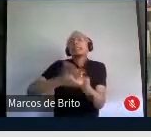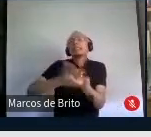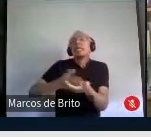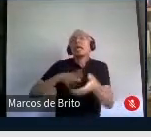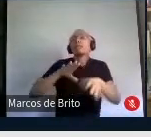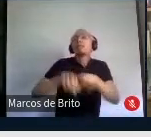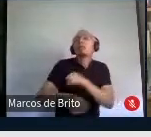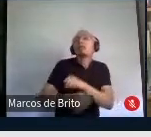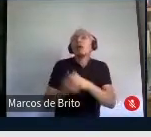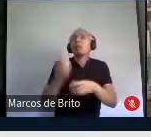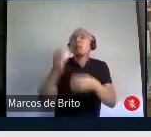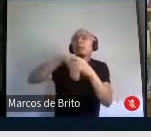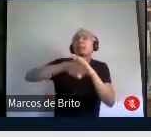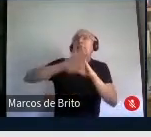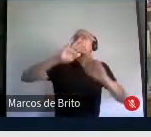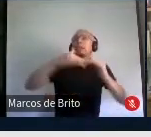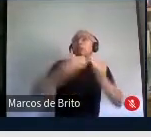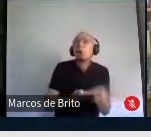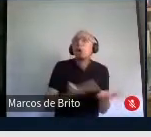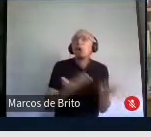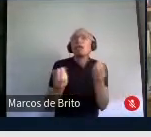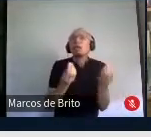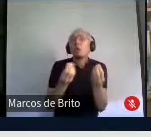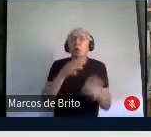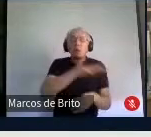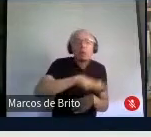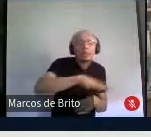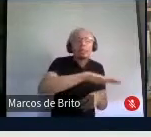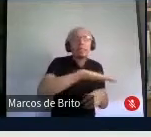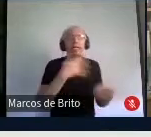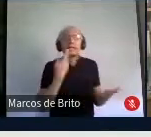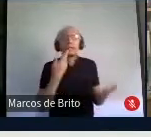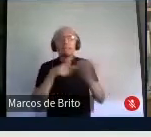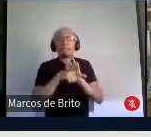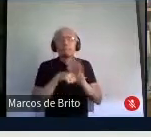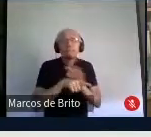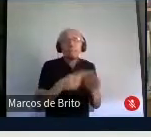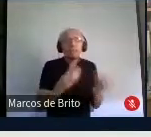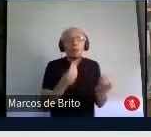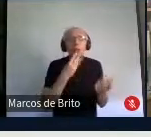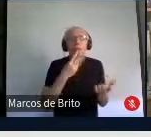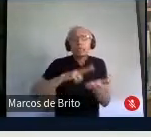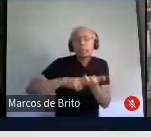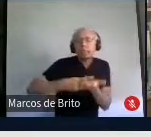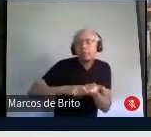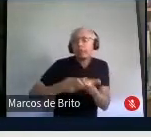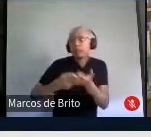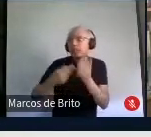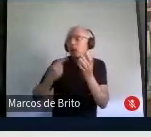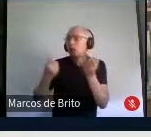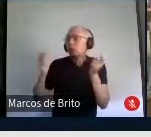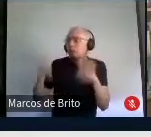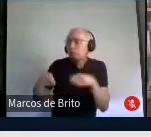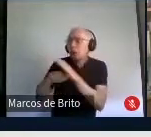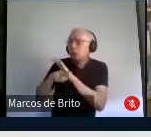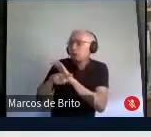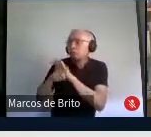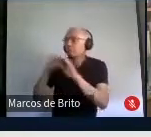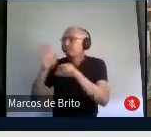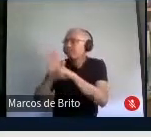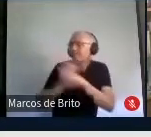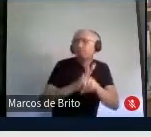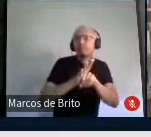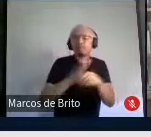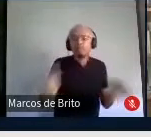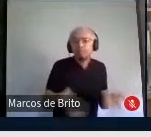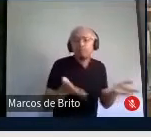educacional. E vendo a necessidade que o campo dos estudos da tradução, dos estudos da interpretação, agora tem um papel muito forte. E a